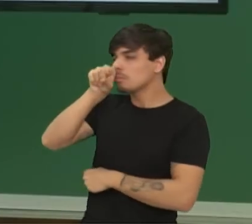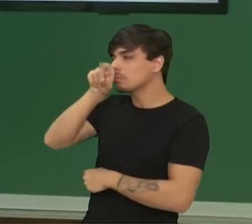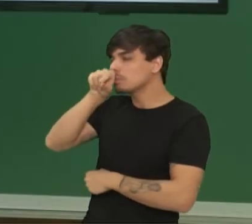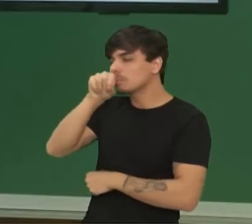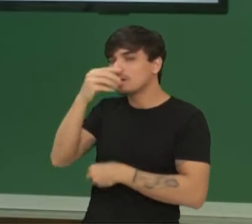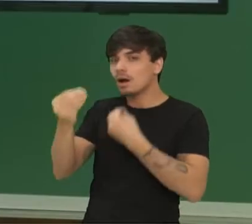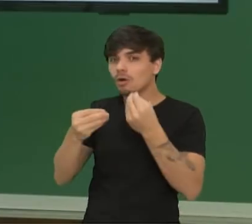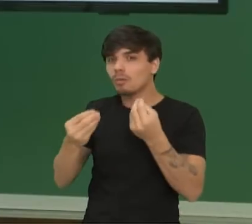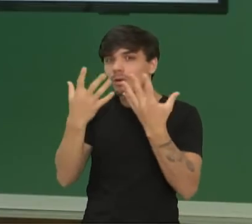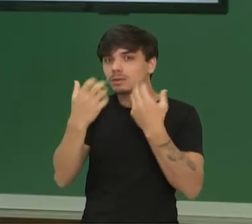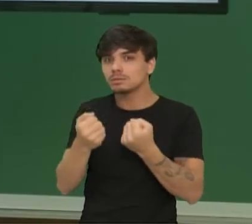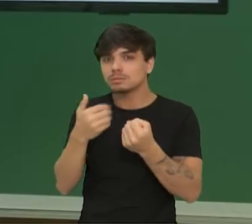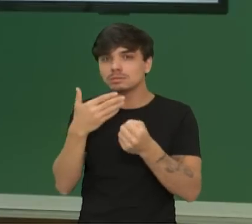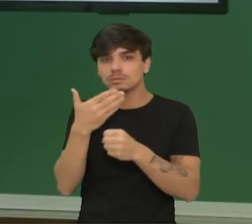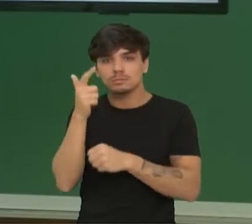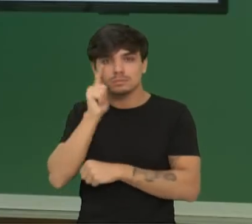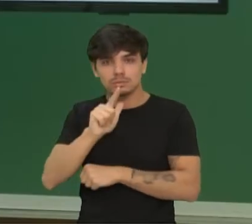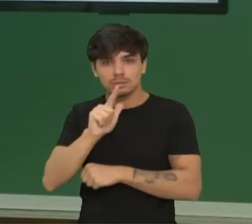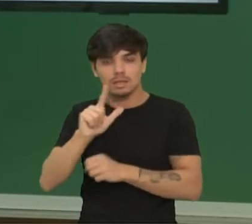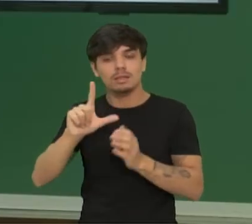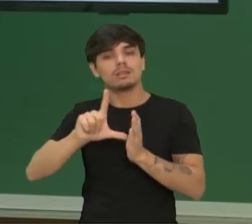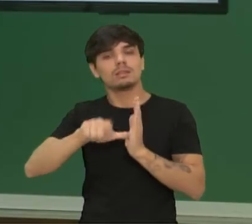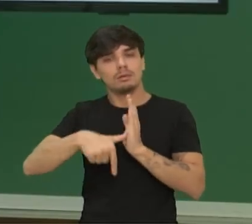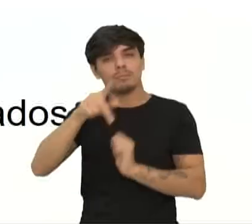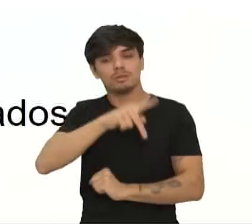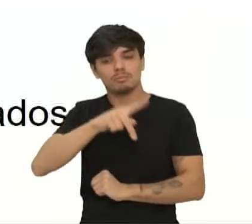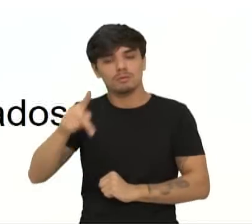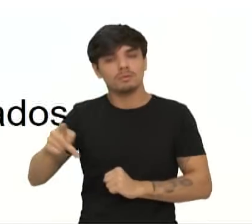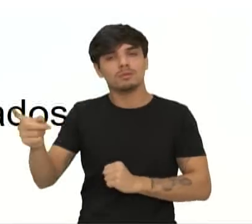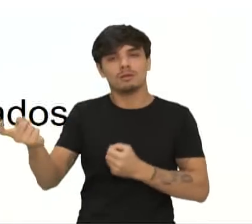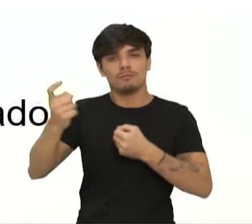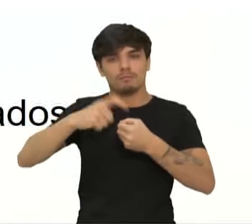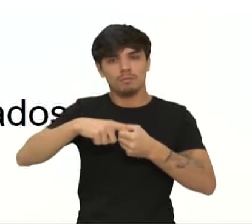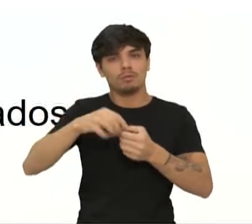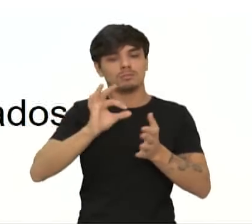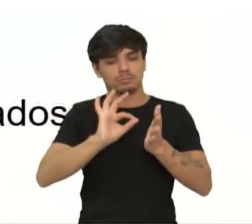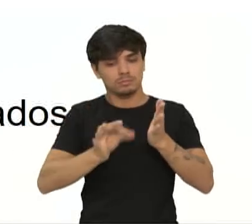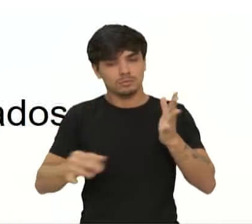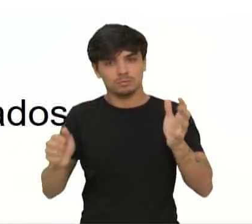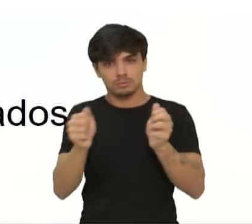ver quem acerta dessa vez? Daqui a pouco a prof volta e corrige com vocês.